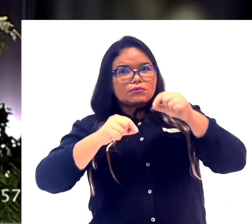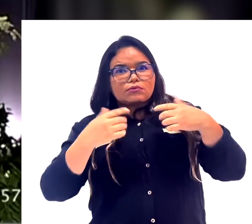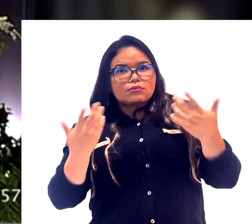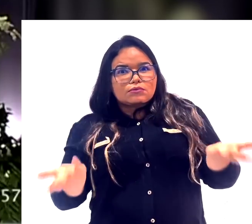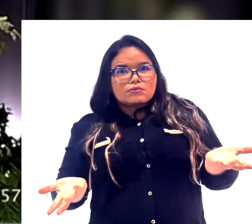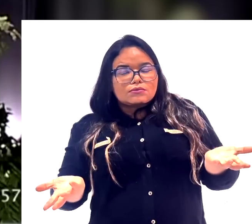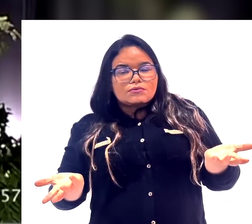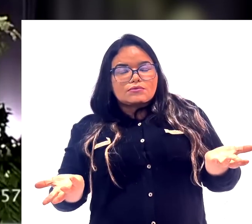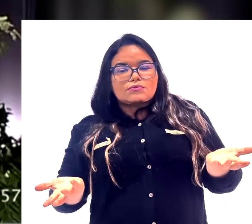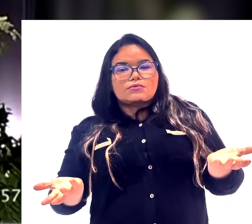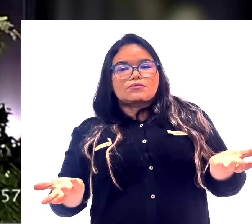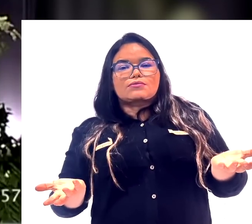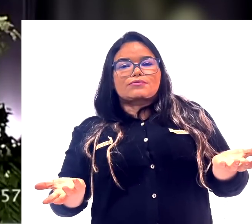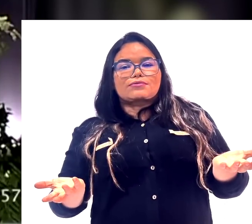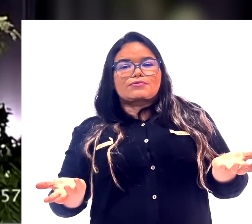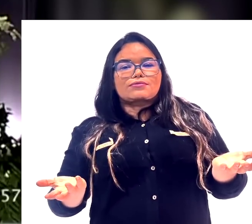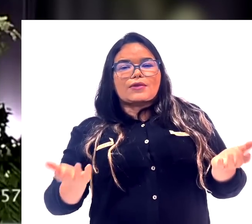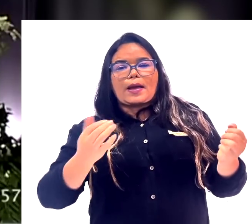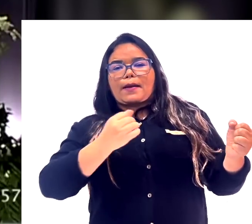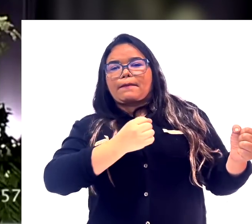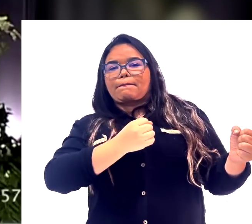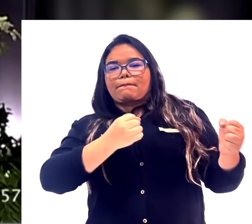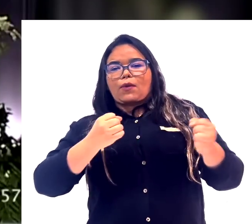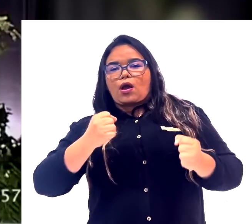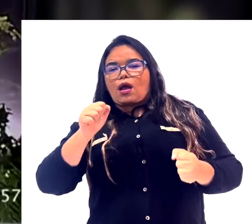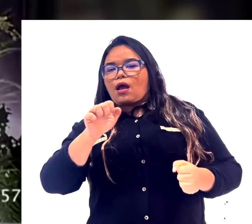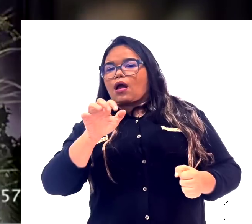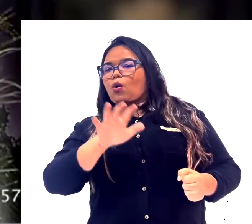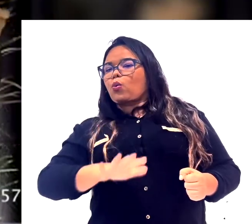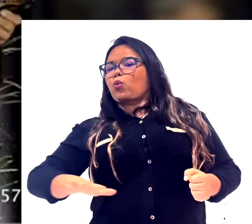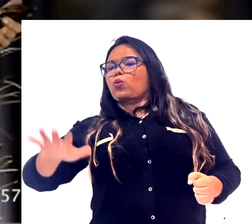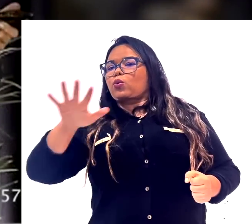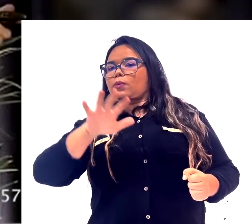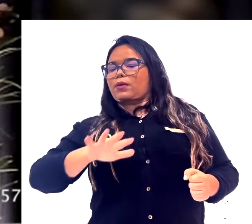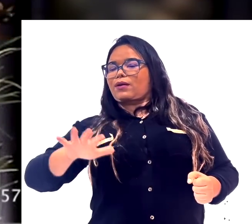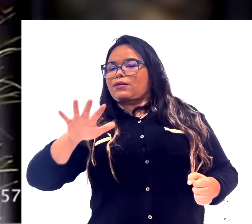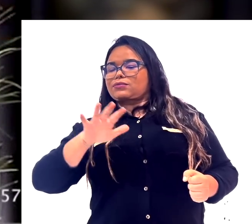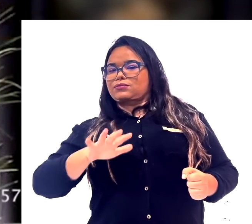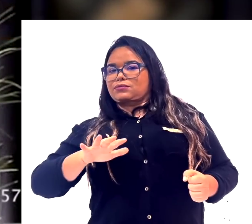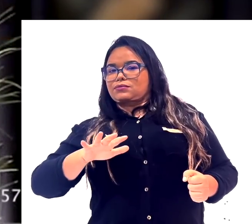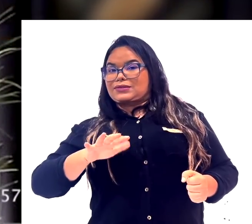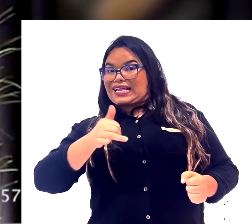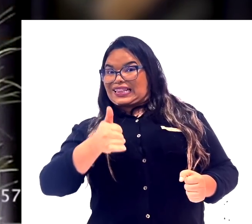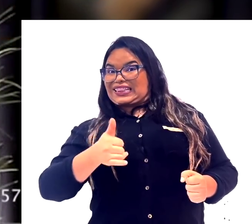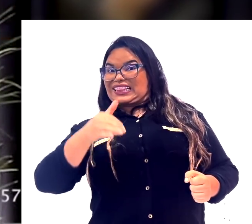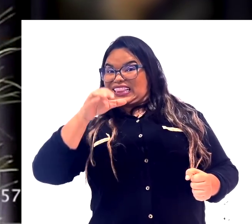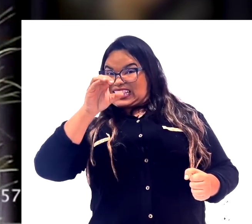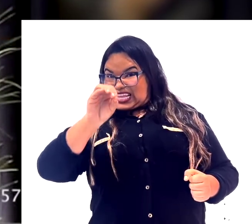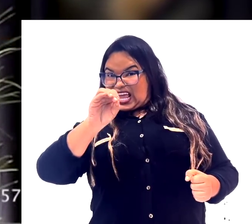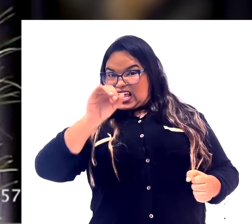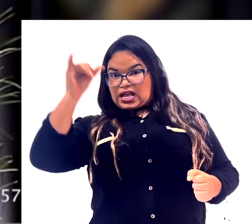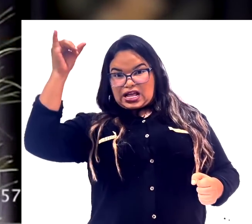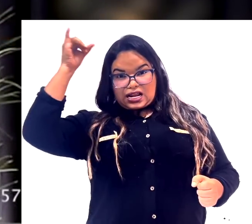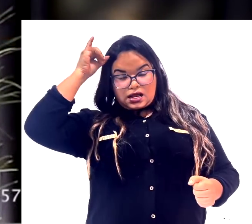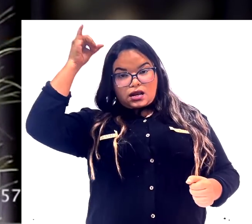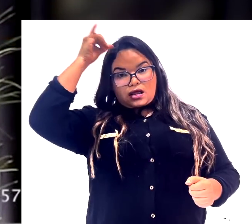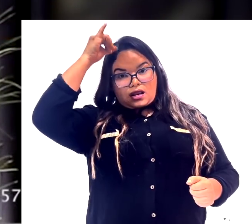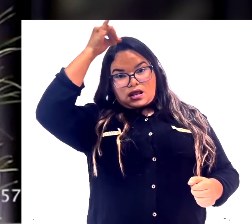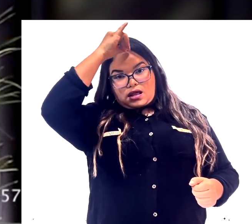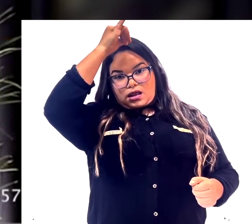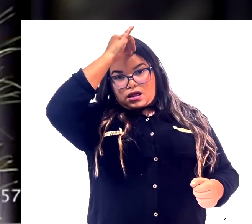Este é um poder europeu? Porque os 10 chifres que se levantaram do Império Romano